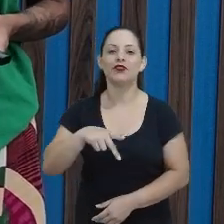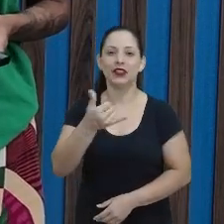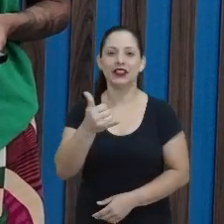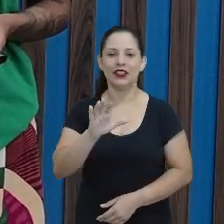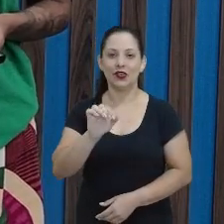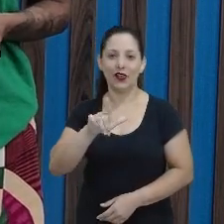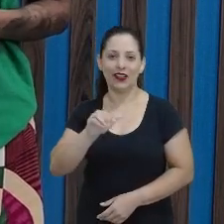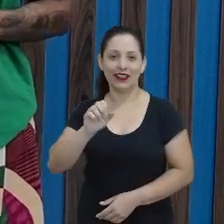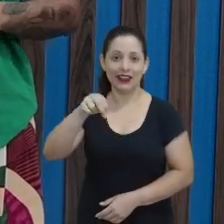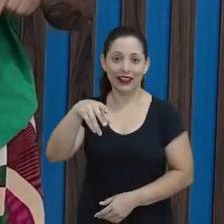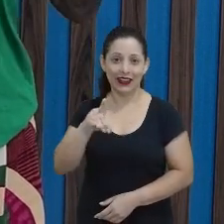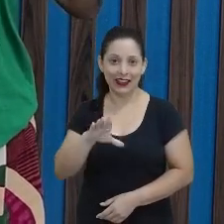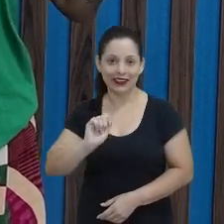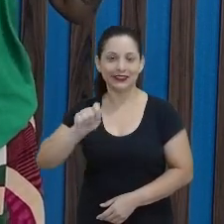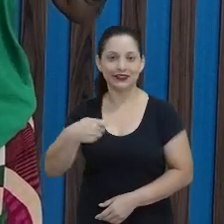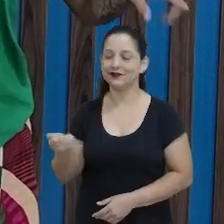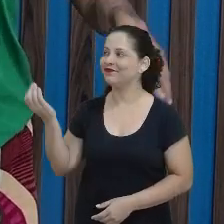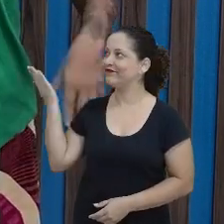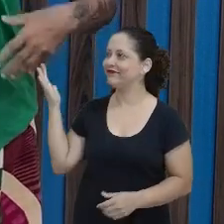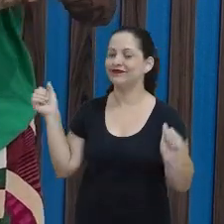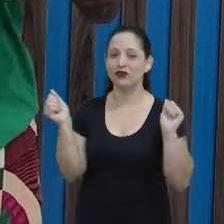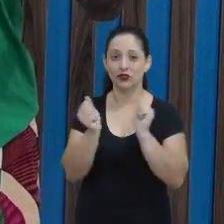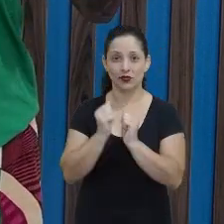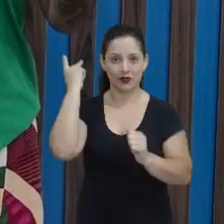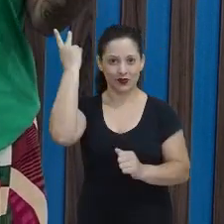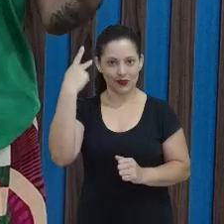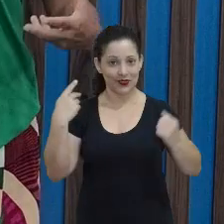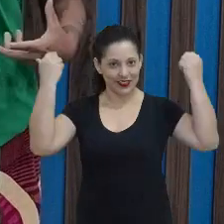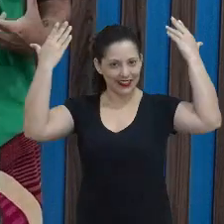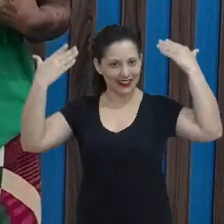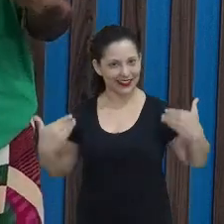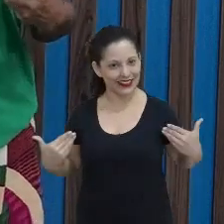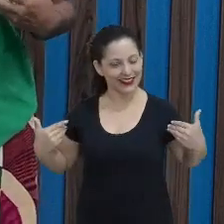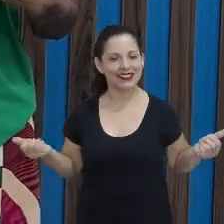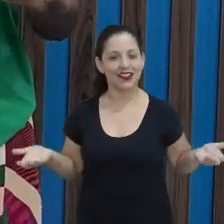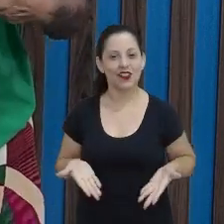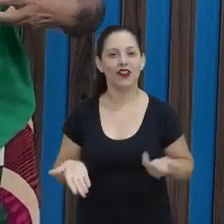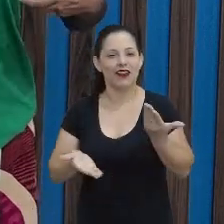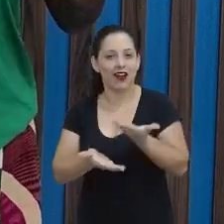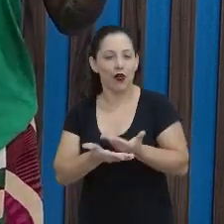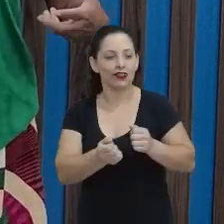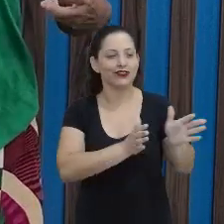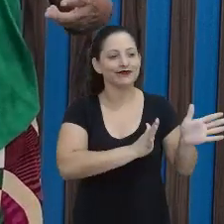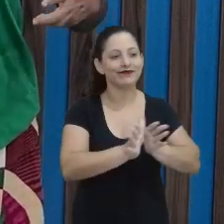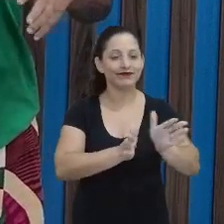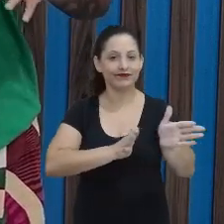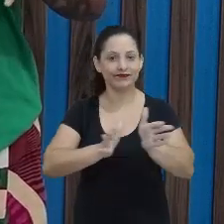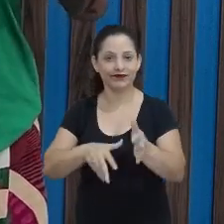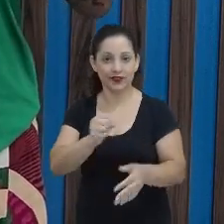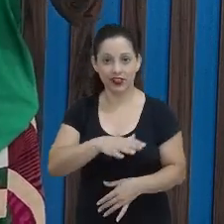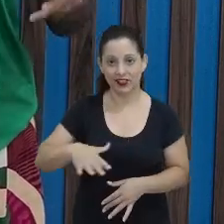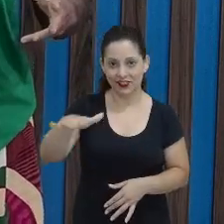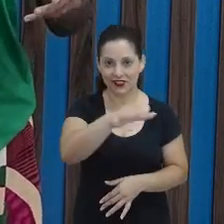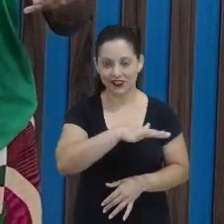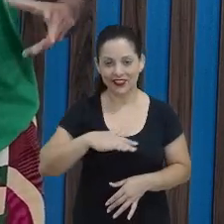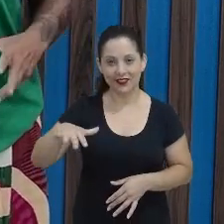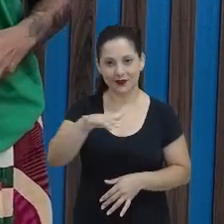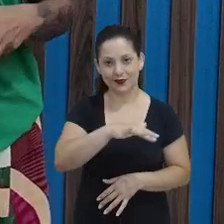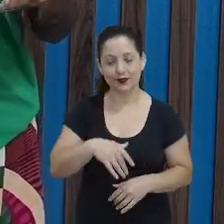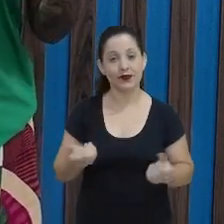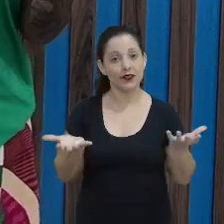meu sinal, junto aqui com Késia, que nos auxilia para aulas cada vez mais acessíveis a todos os nossos estudantes.